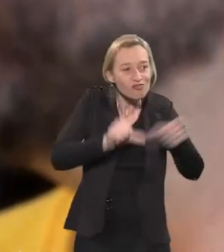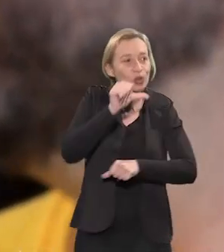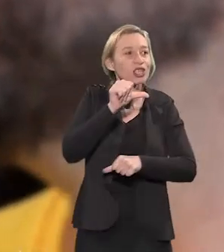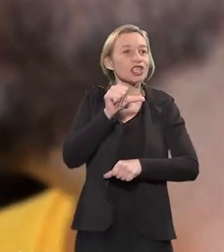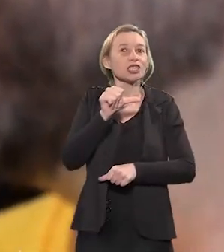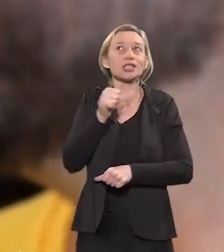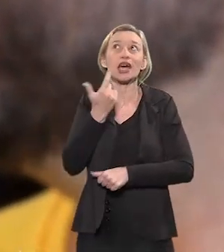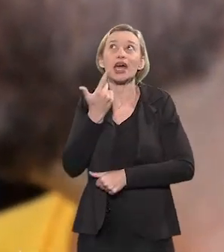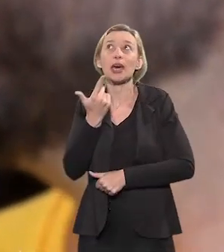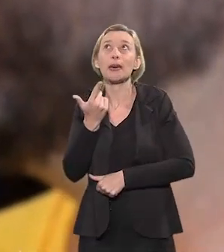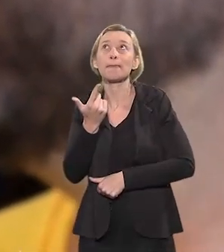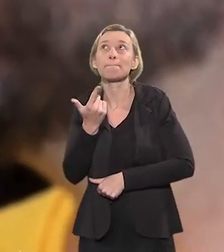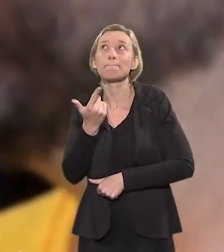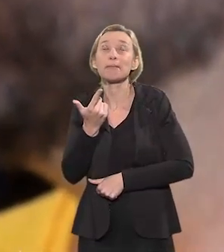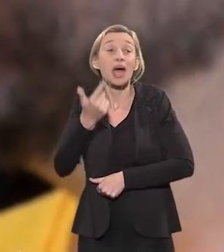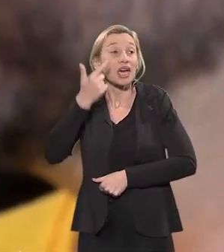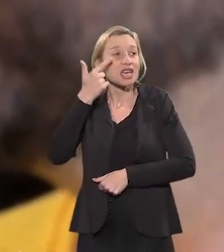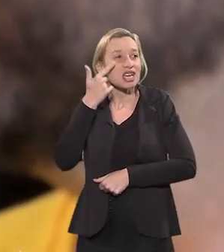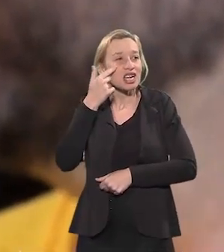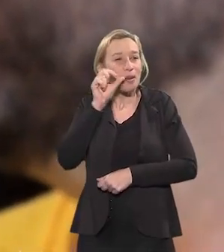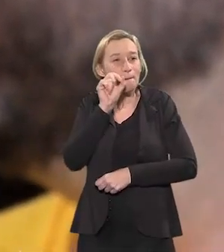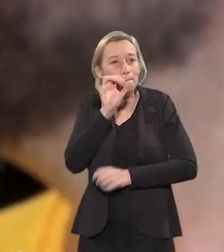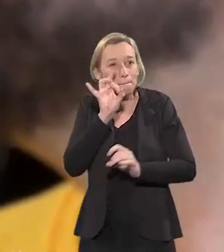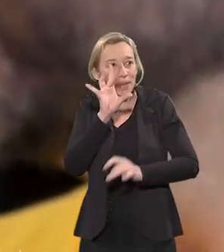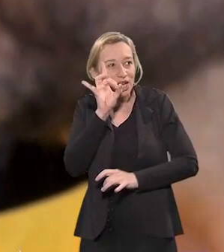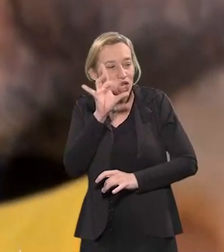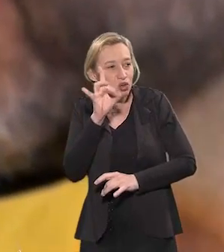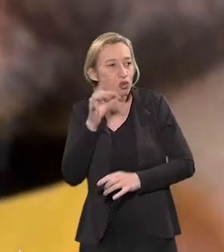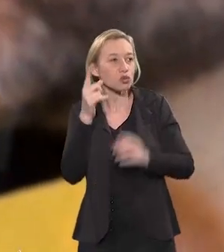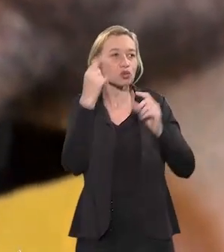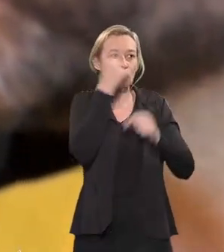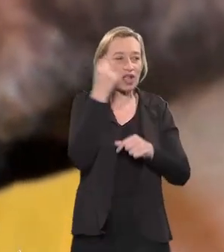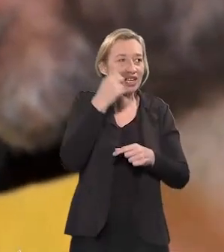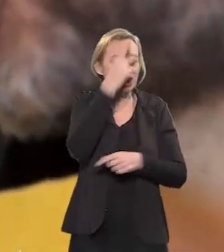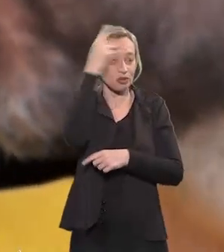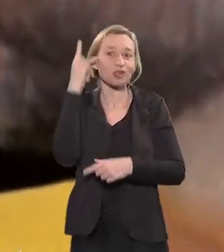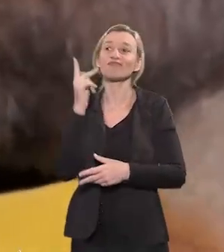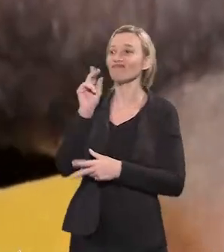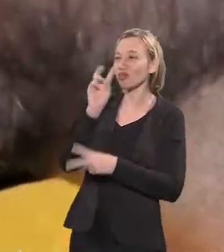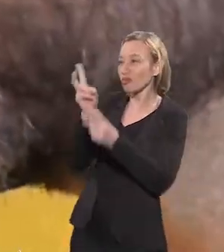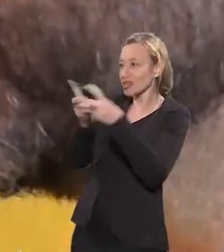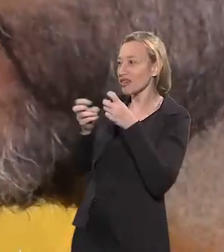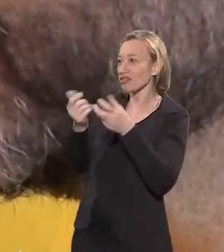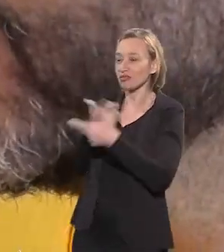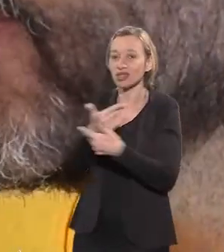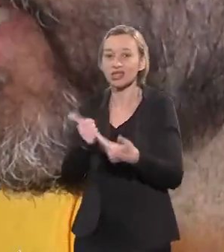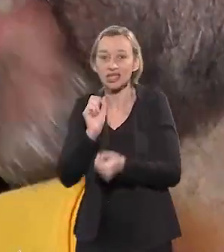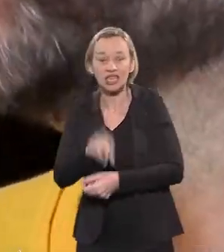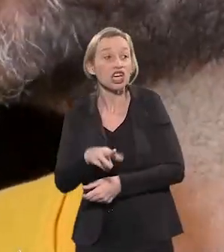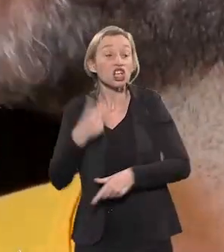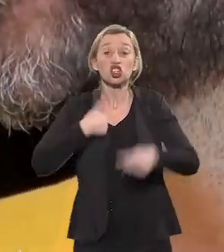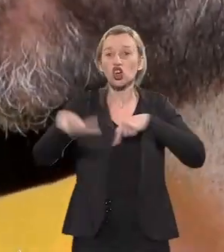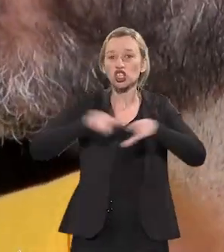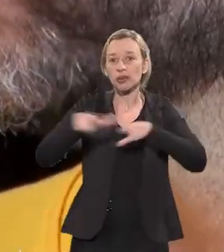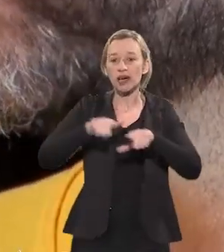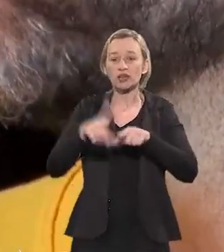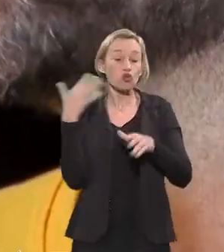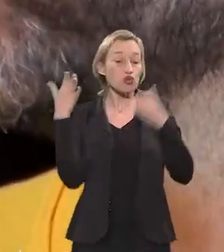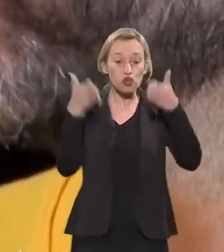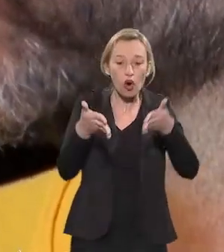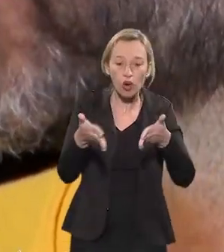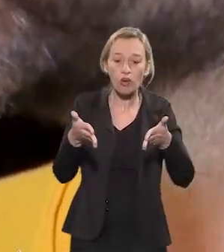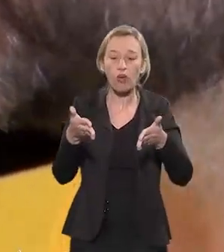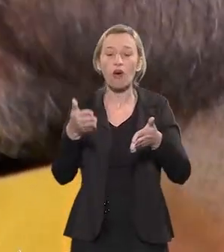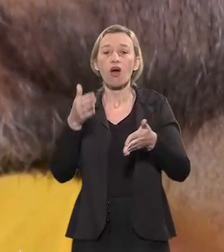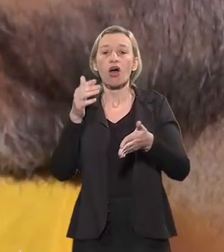aquela mudança, né? Aquele brilho no olhar da pessoa. A gente nota isso muito nitidamente, assim. A gente trabalha, né, um